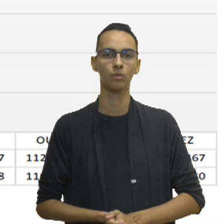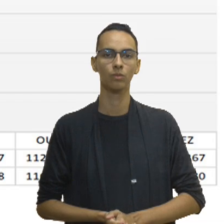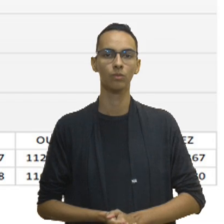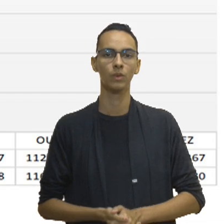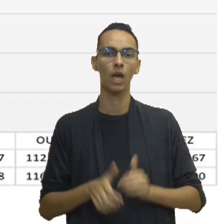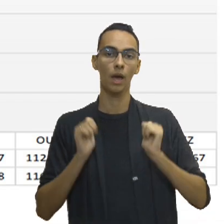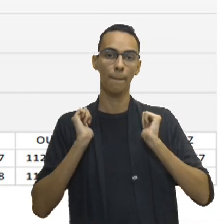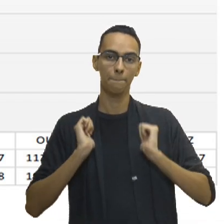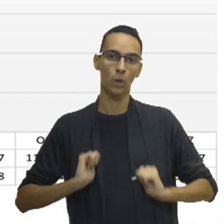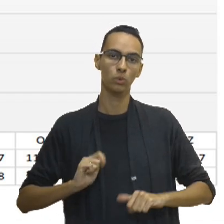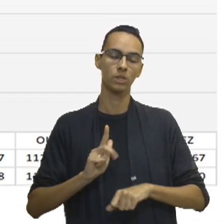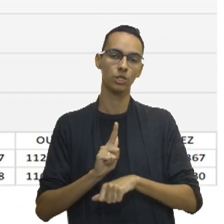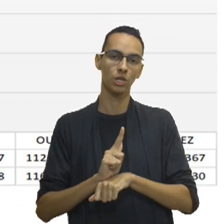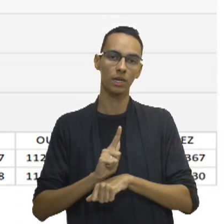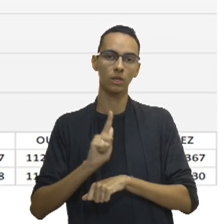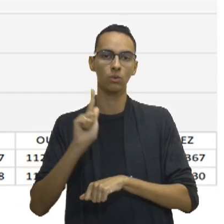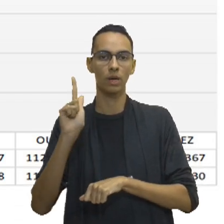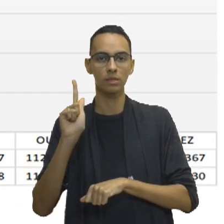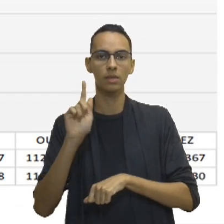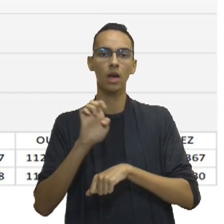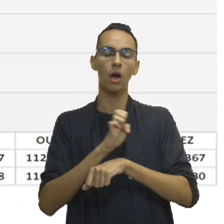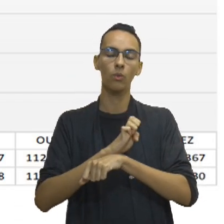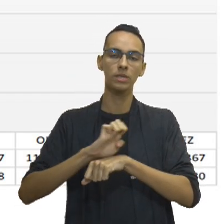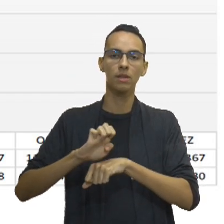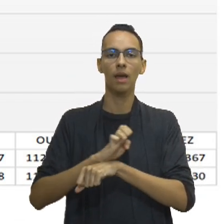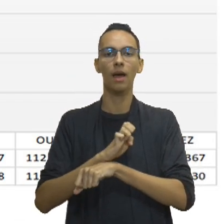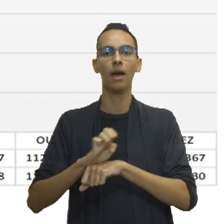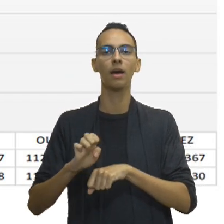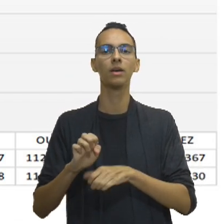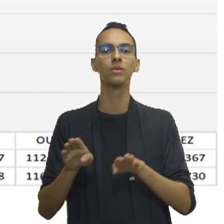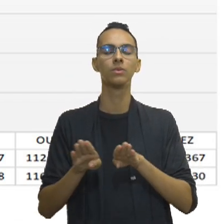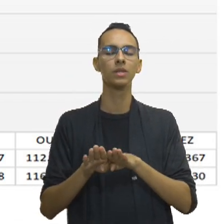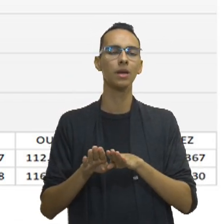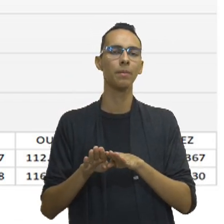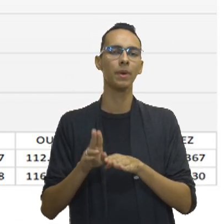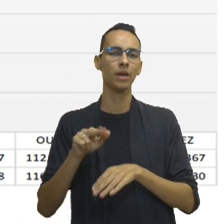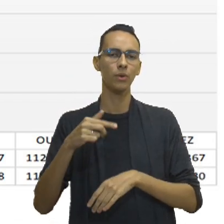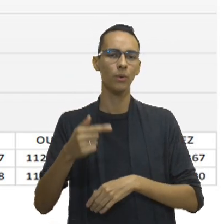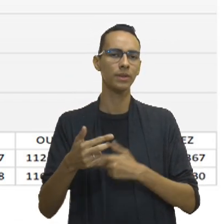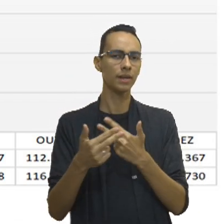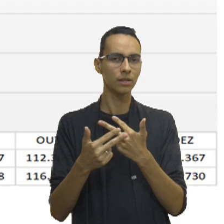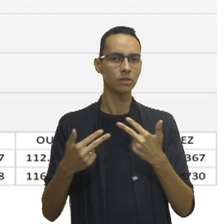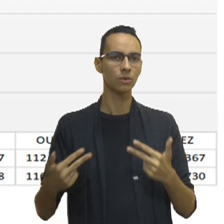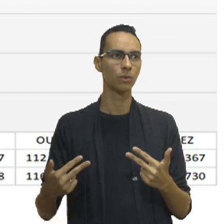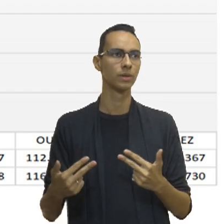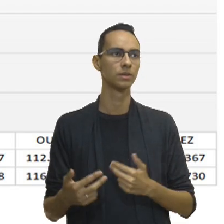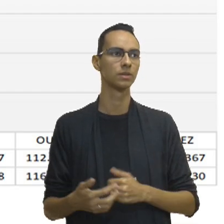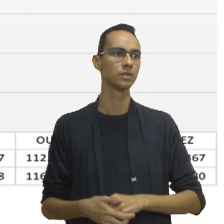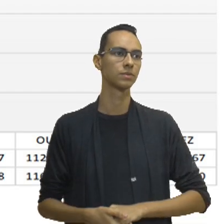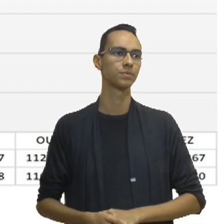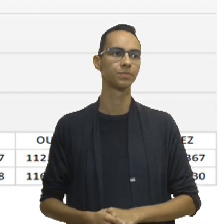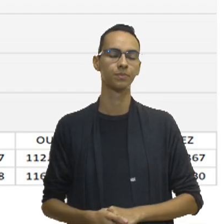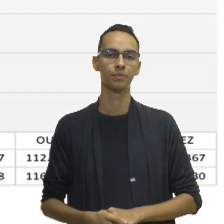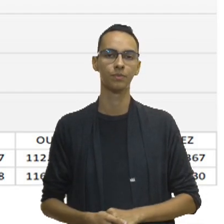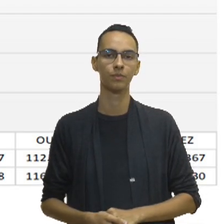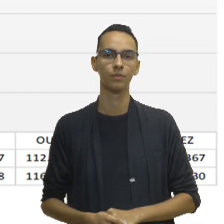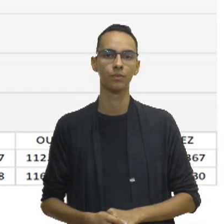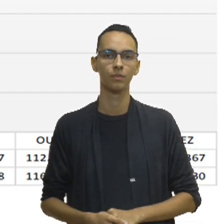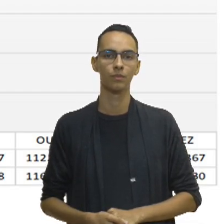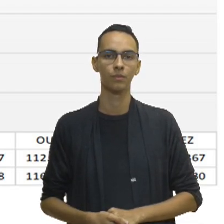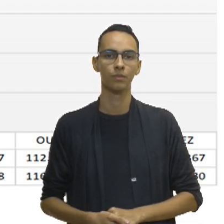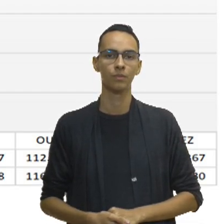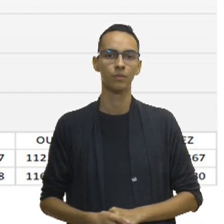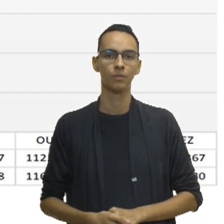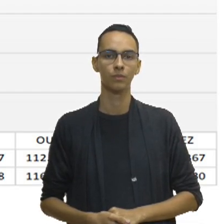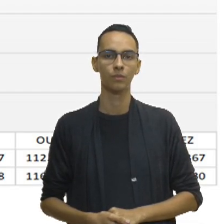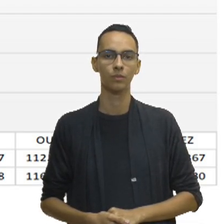Bolsas de graduação, estágios, algumas também saem daí. Principalmente dessas duas ações, que a gente chama de 20RK e